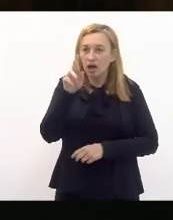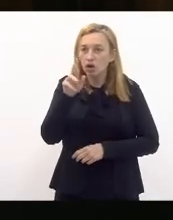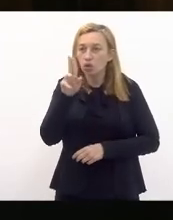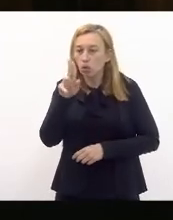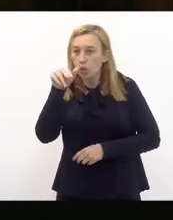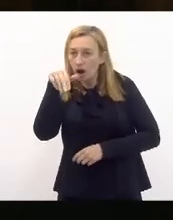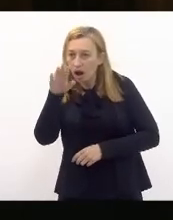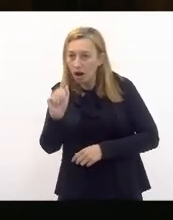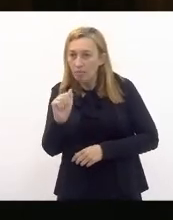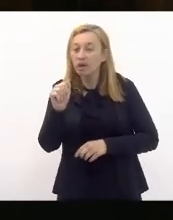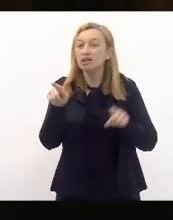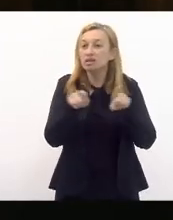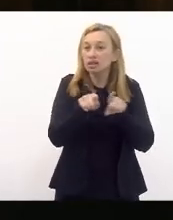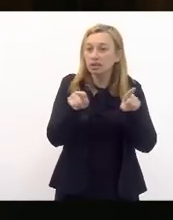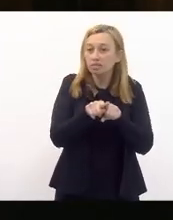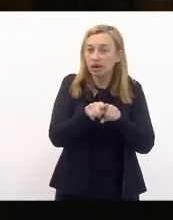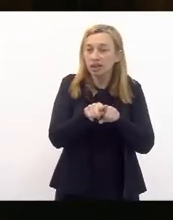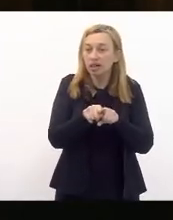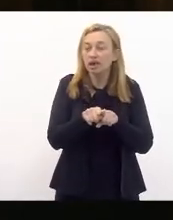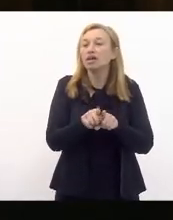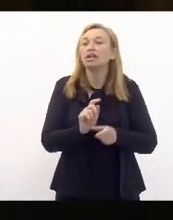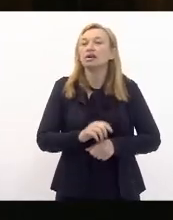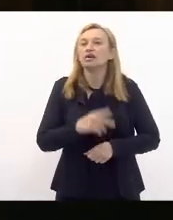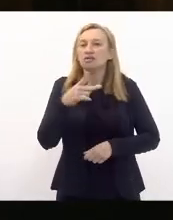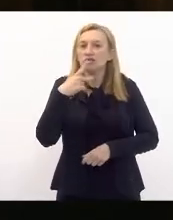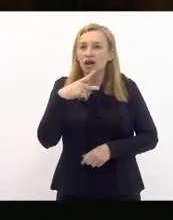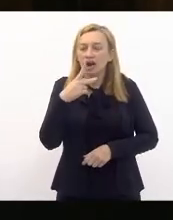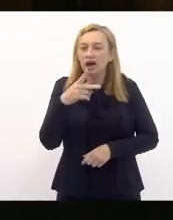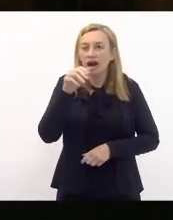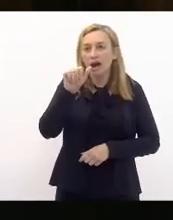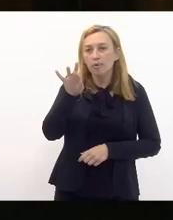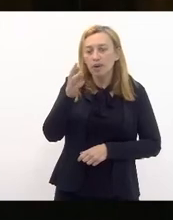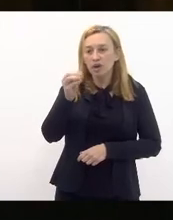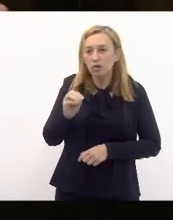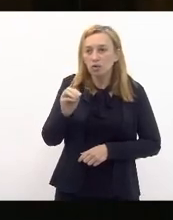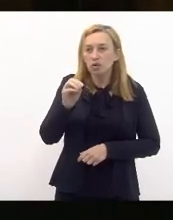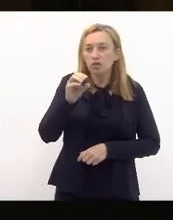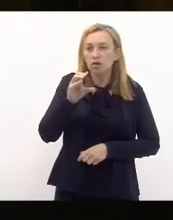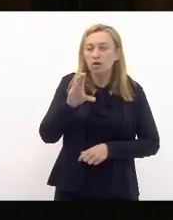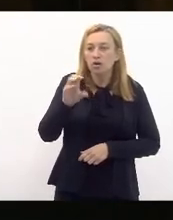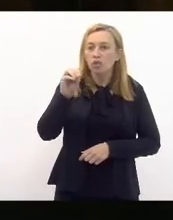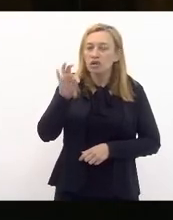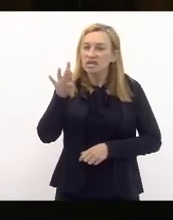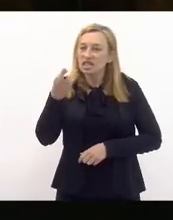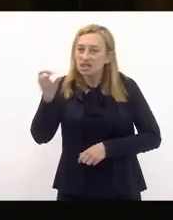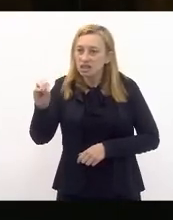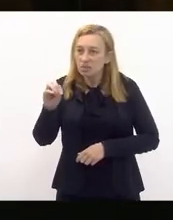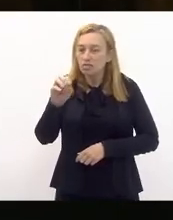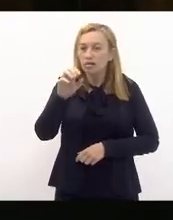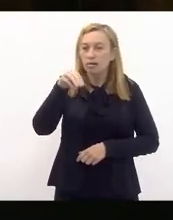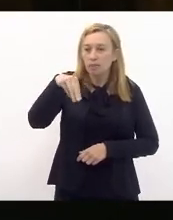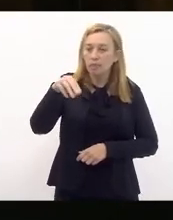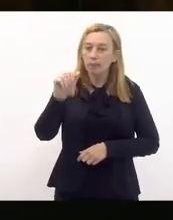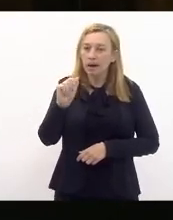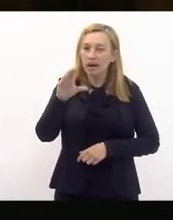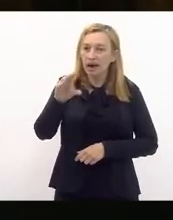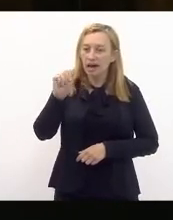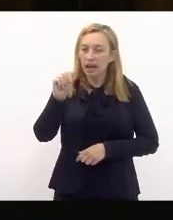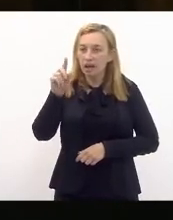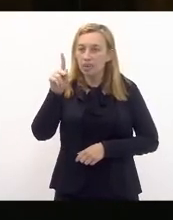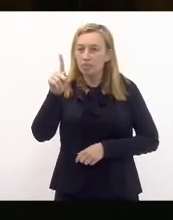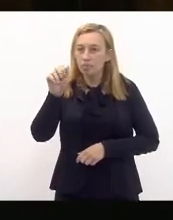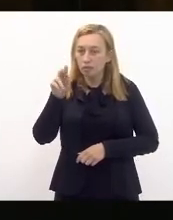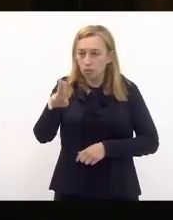quero falar da situação trágica também do abrigo de Conceição de Macabu O Abrigo Rego Barros